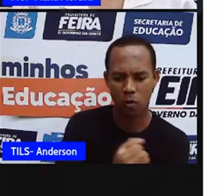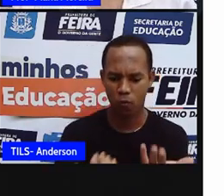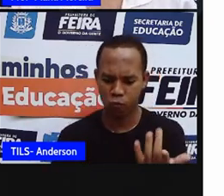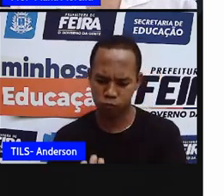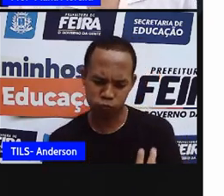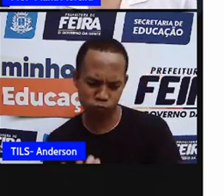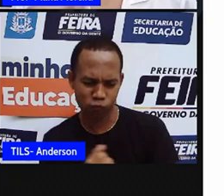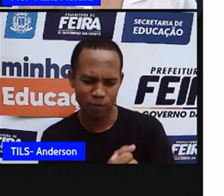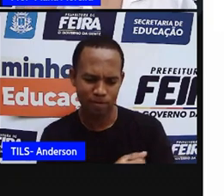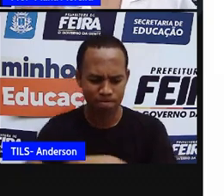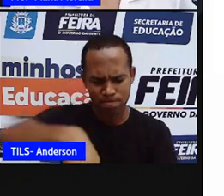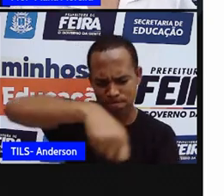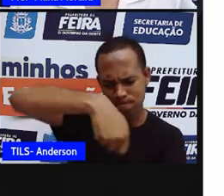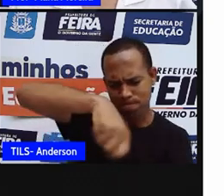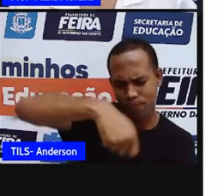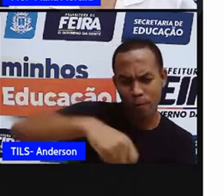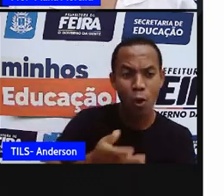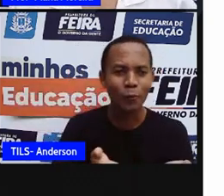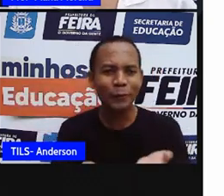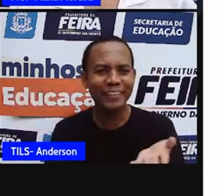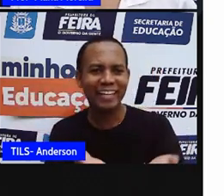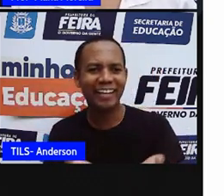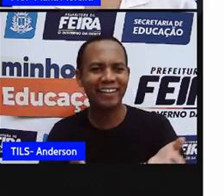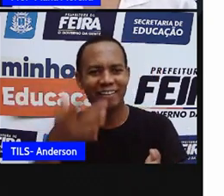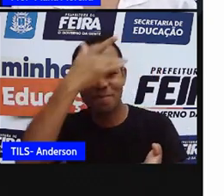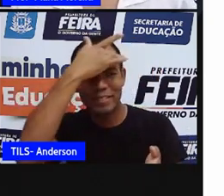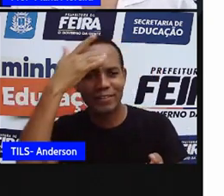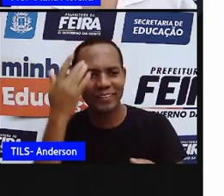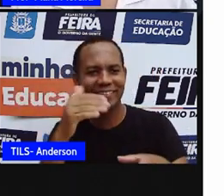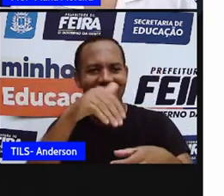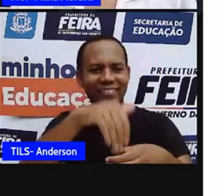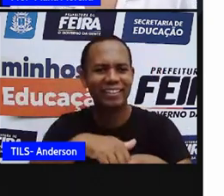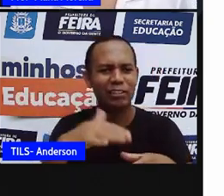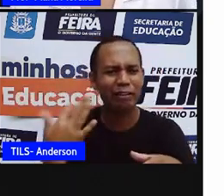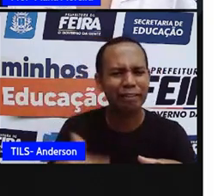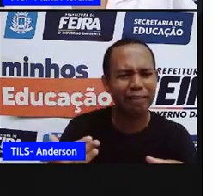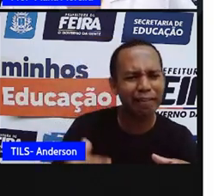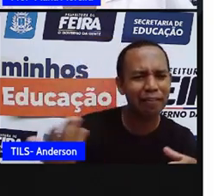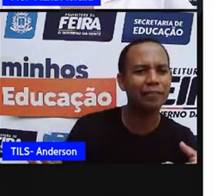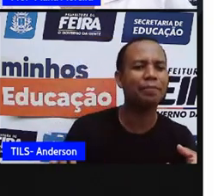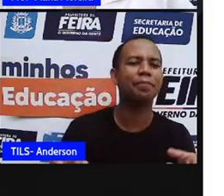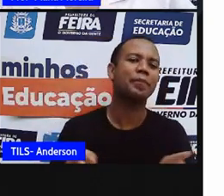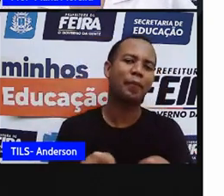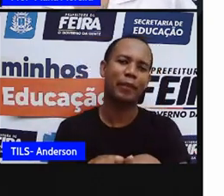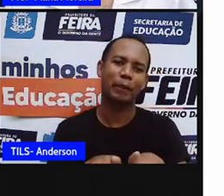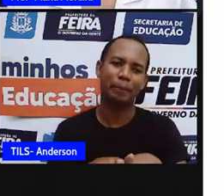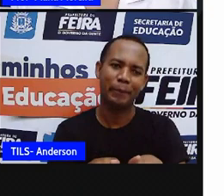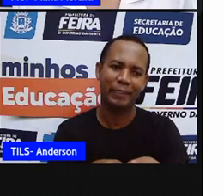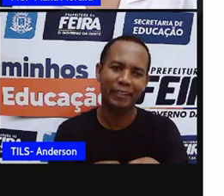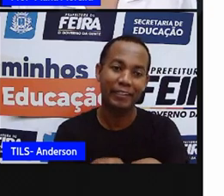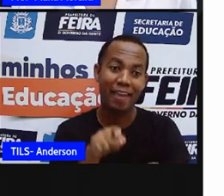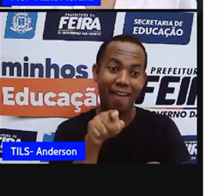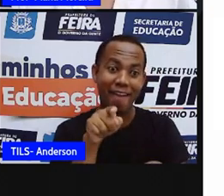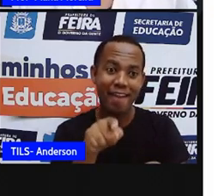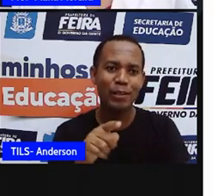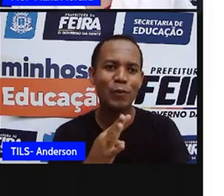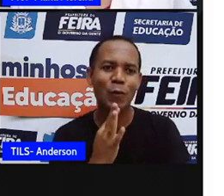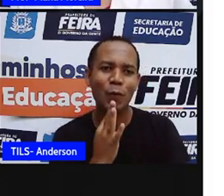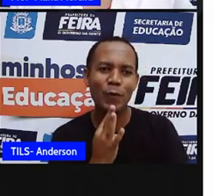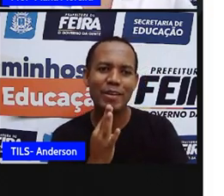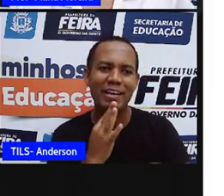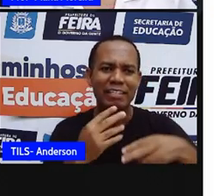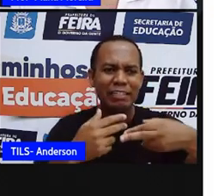infusão, chá, que irá cuidar de ferimentos, de dores. Bom, pois, né, é ele que conhece os